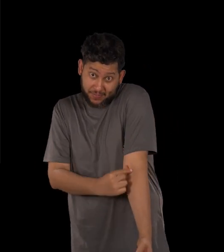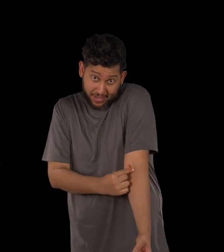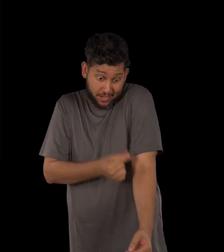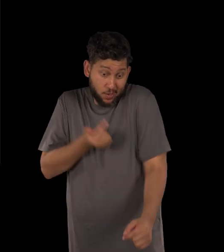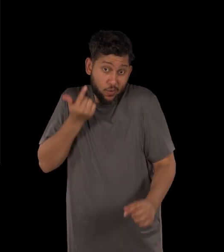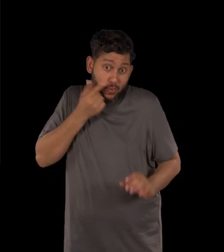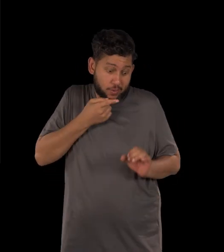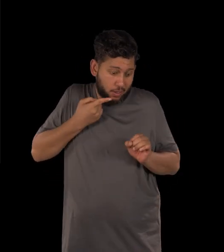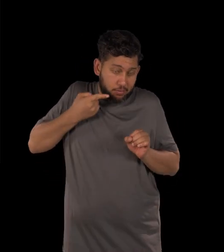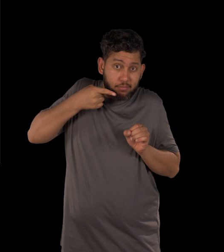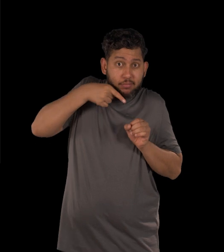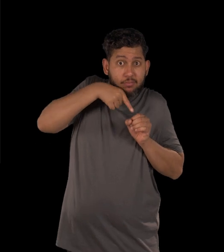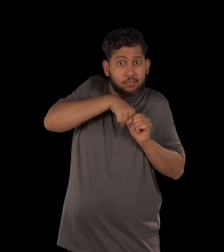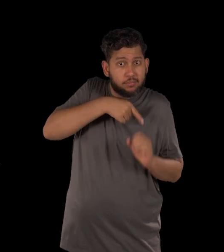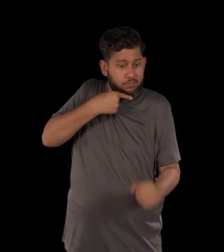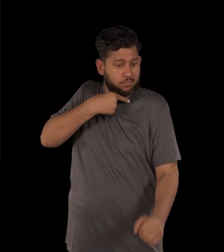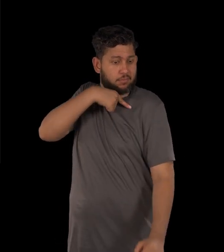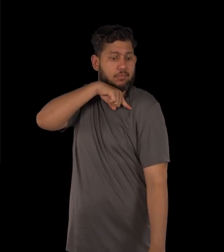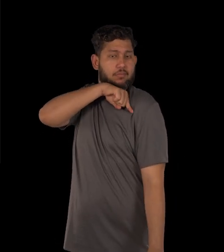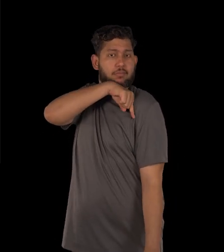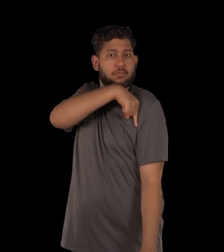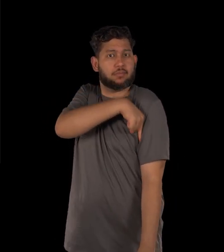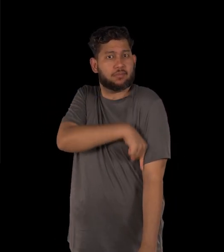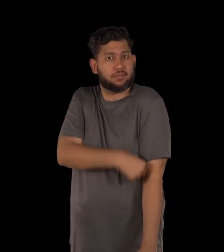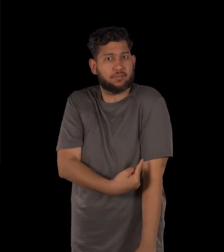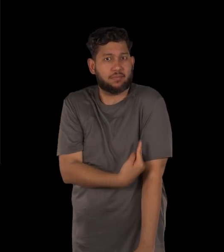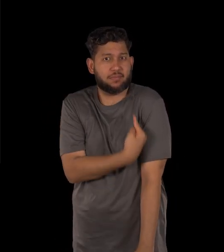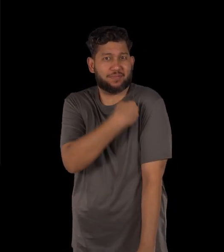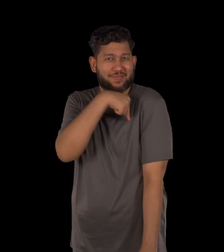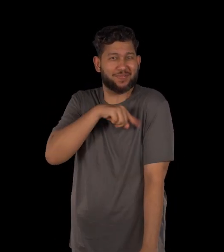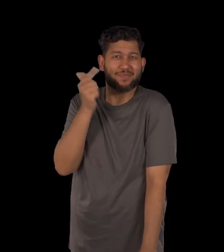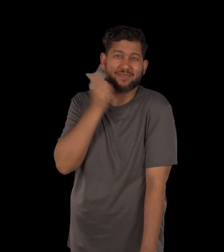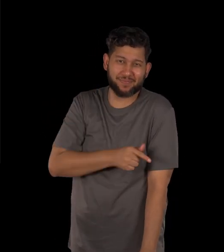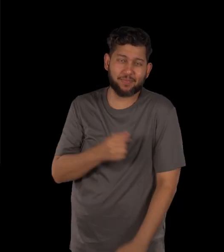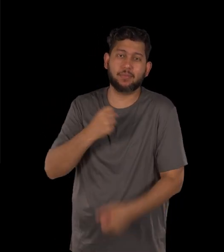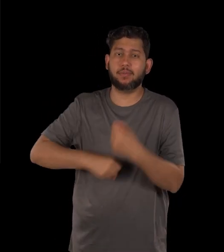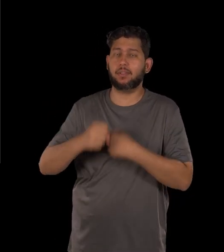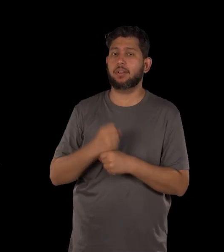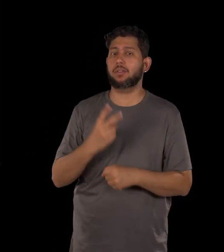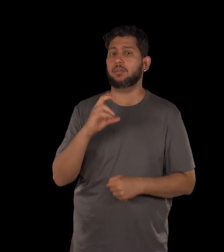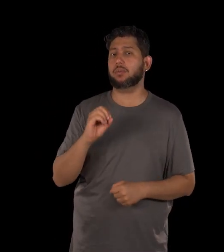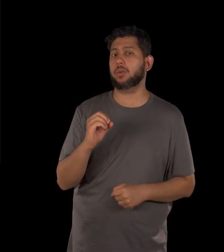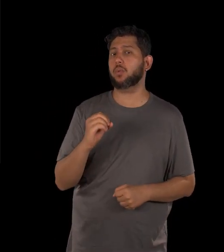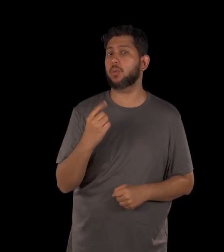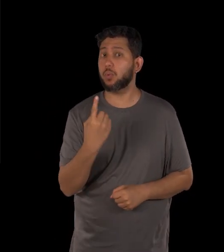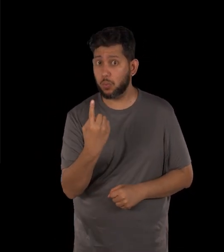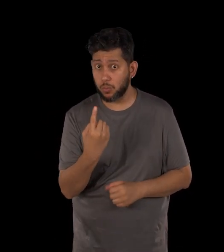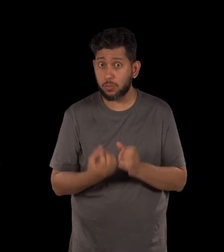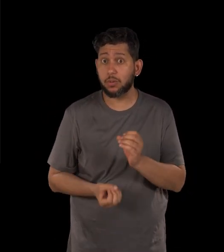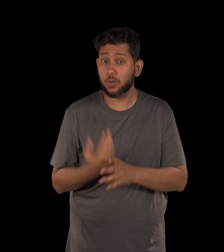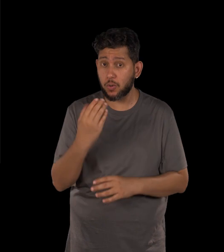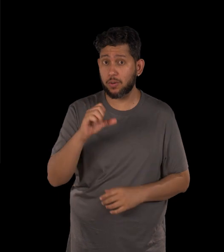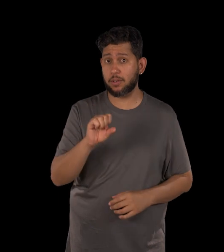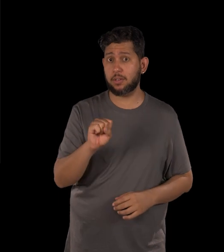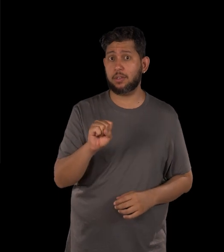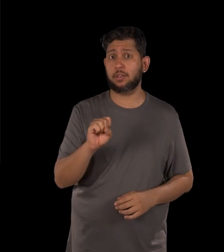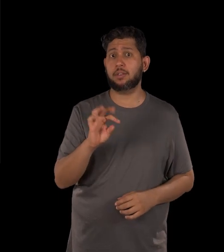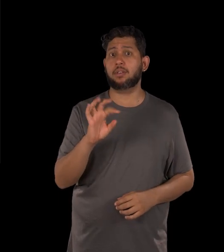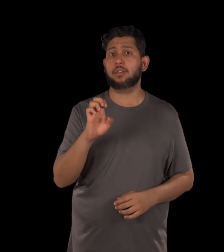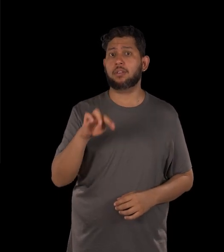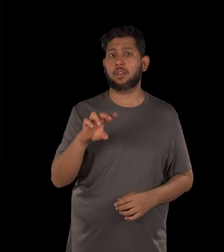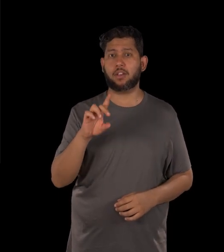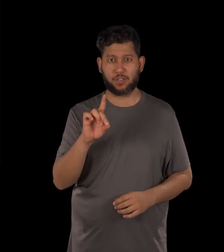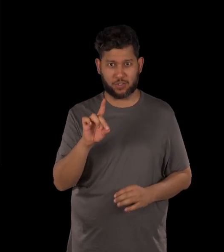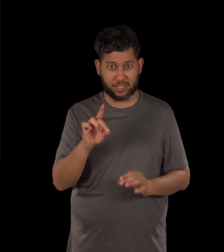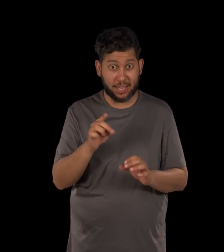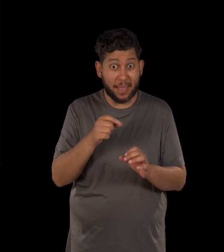cardiologia intervencionista no país. Em 2001, fez o primeiro uso do stent, um tubo de metal inserido em